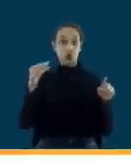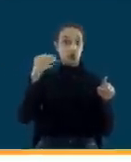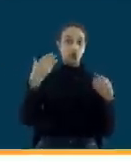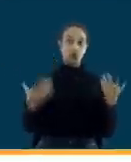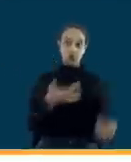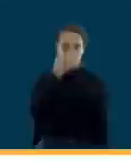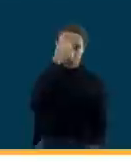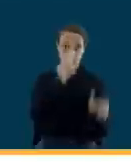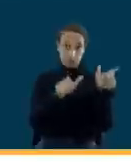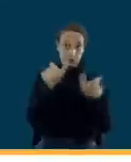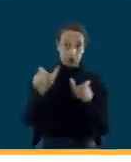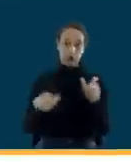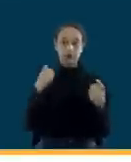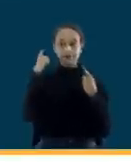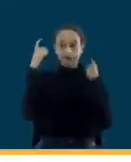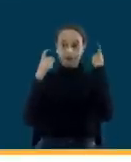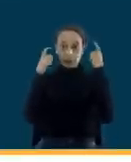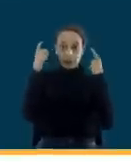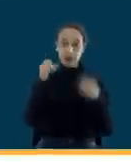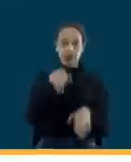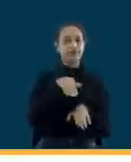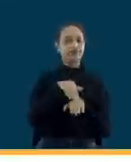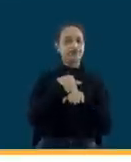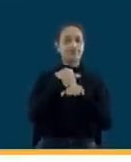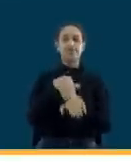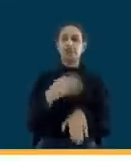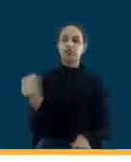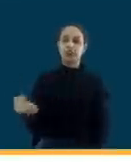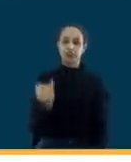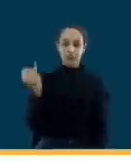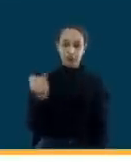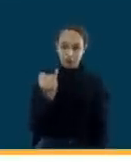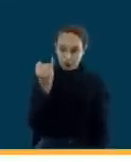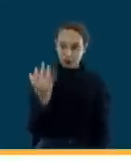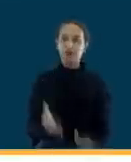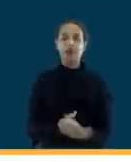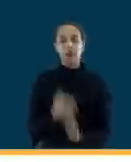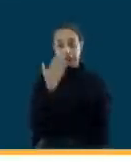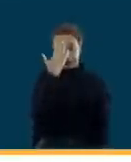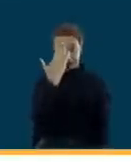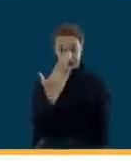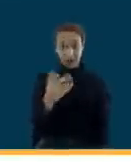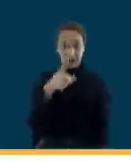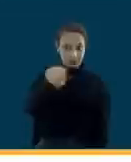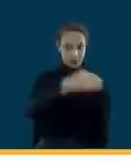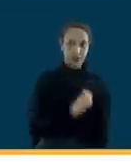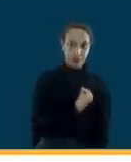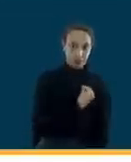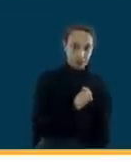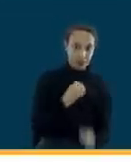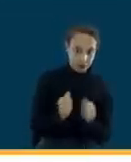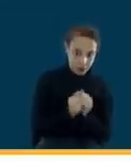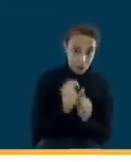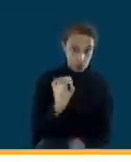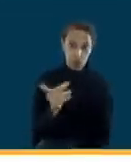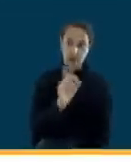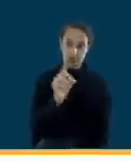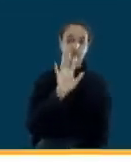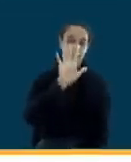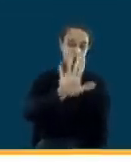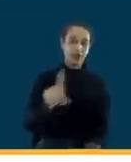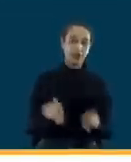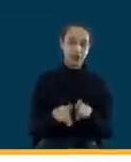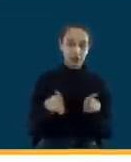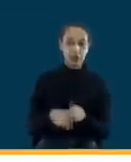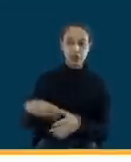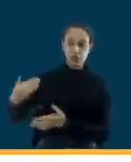fala muito importante, uma fala precisa. Te agradece muito, não só a sua participação aqui, mas como esse processo todo, a